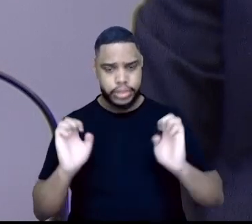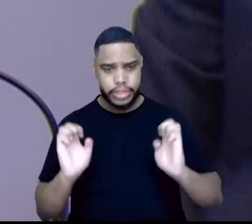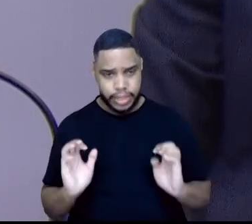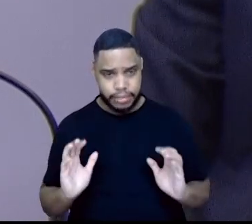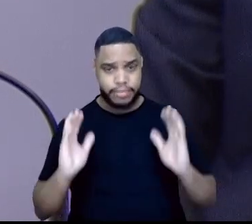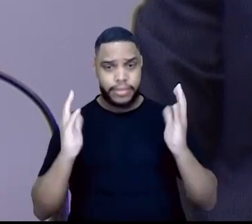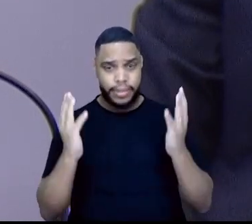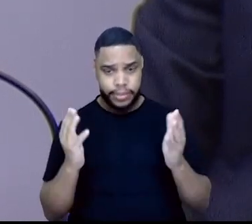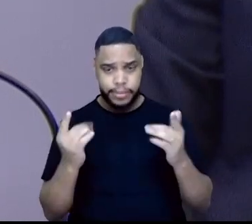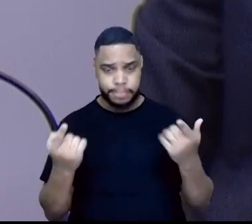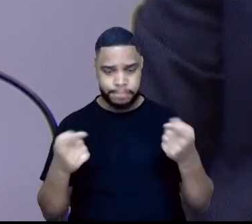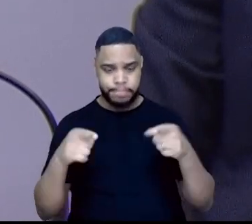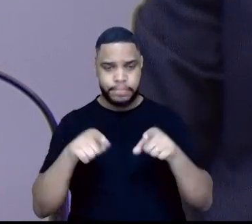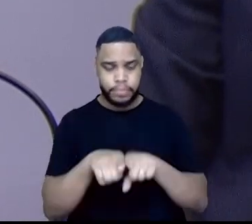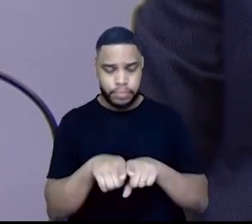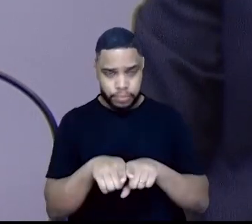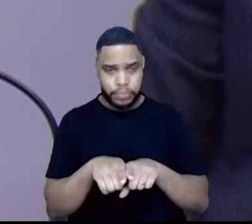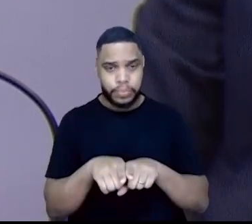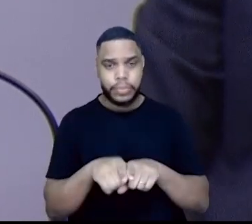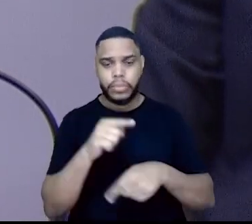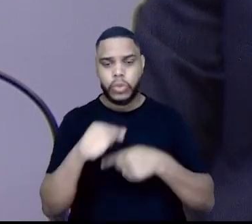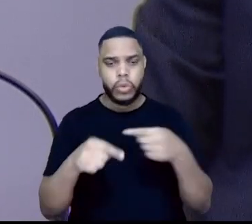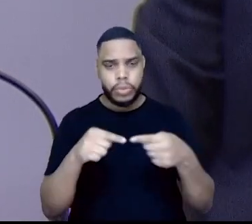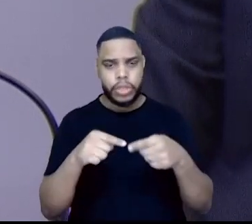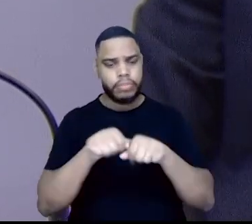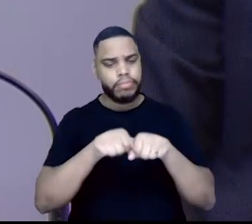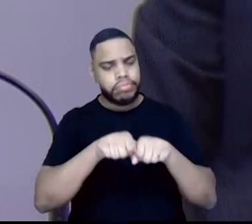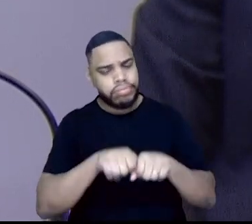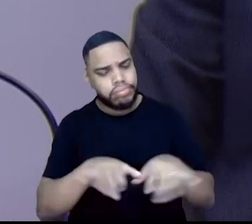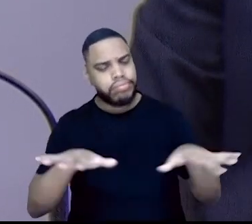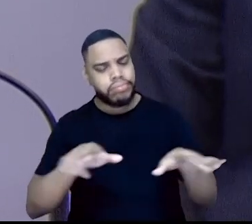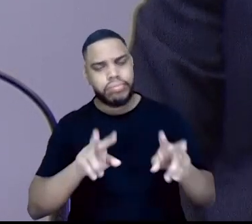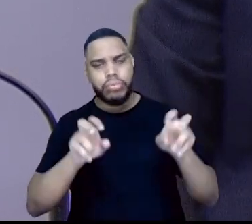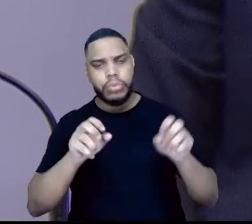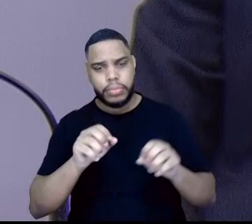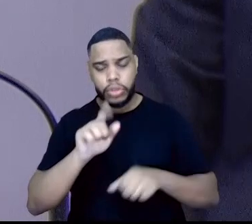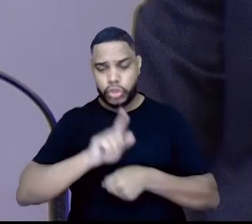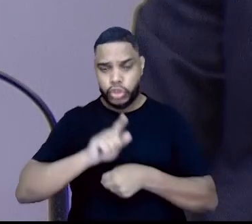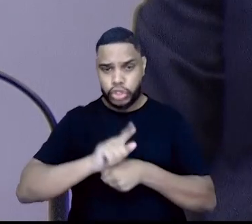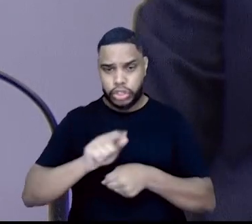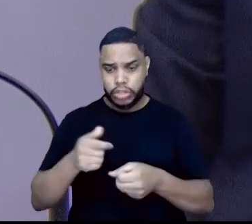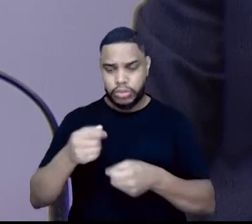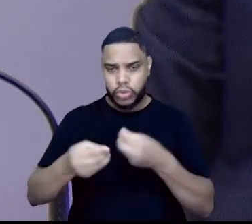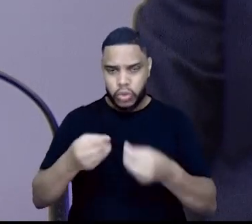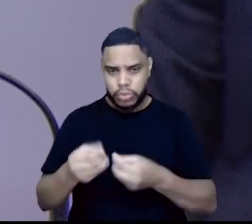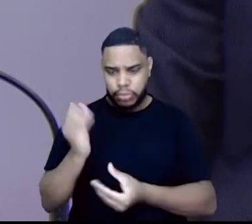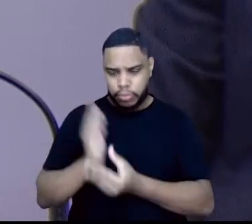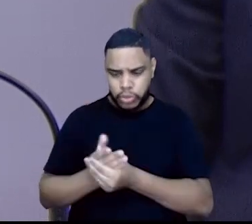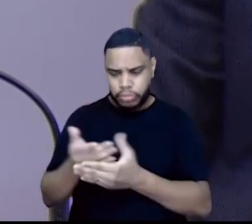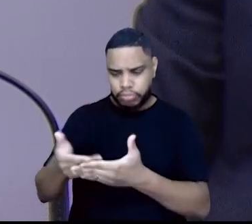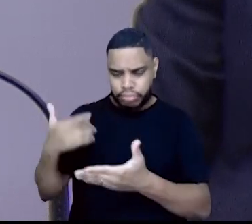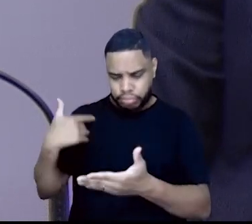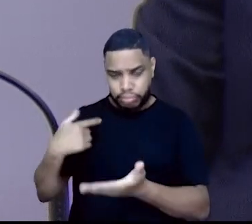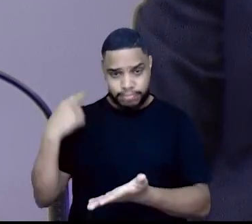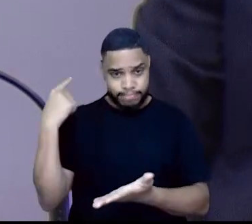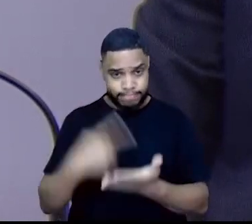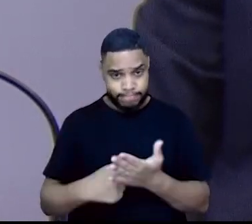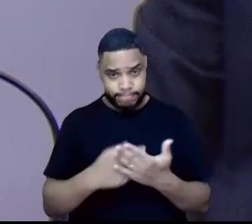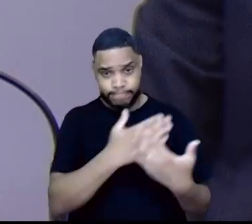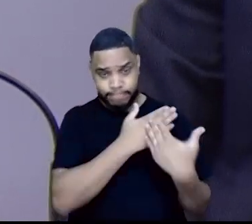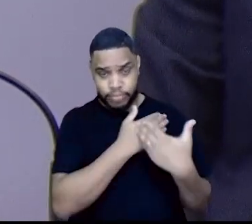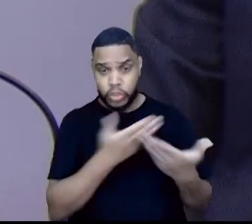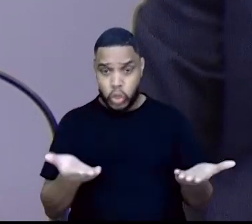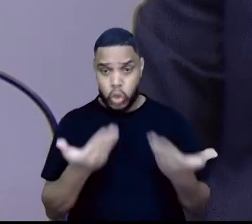em parceria para difundir questões práticas relacionadas à gestão de precedentes. Compromissos que hoje publicamente